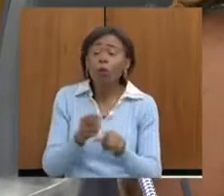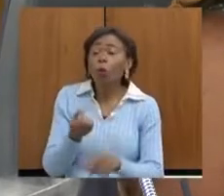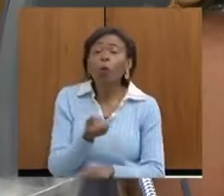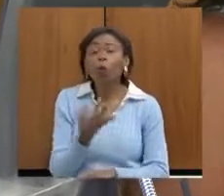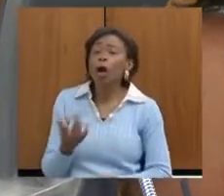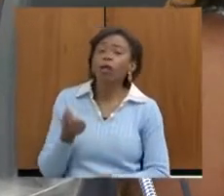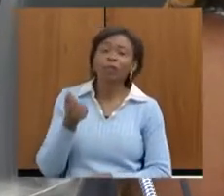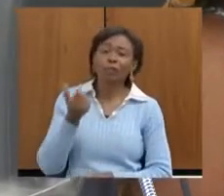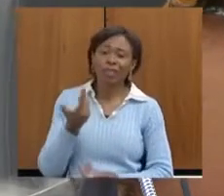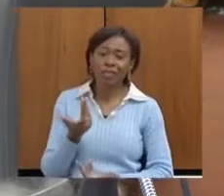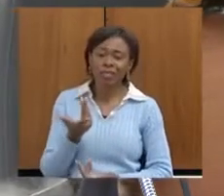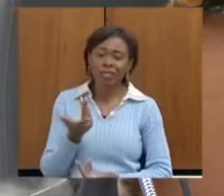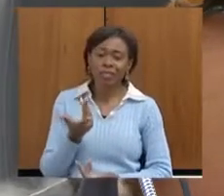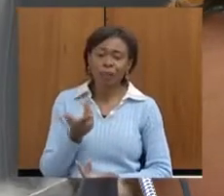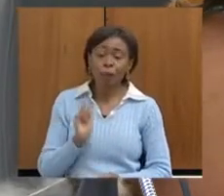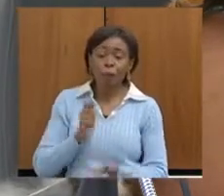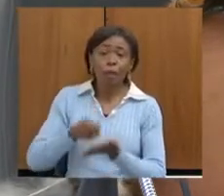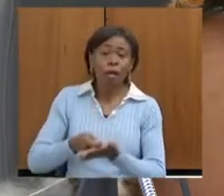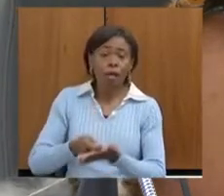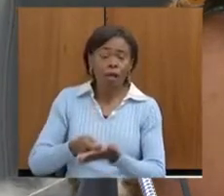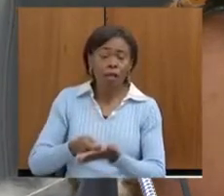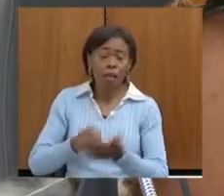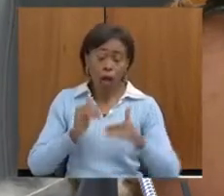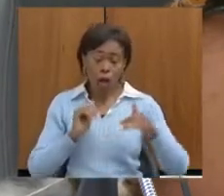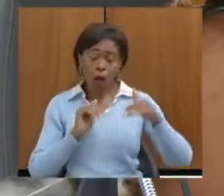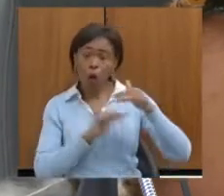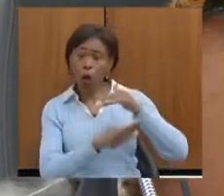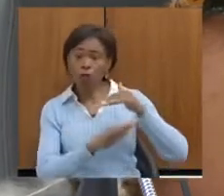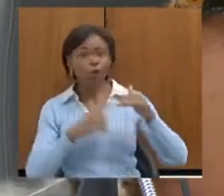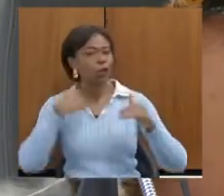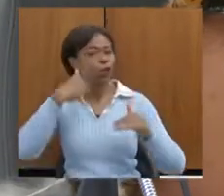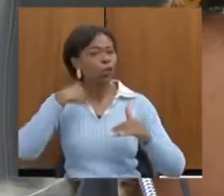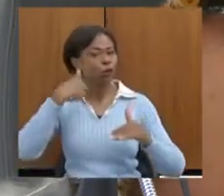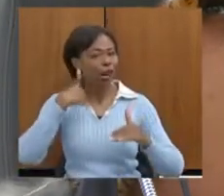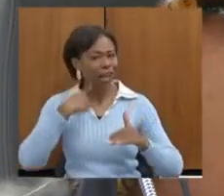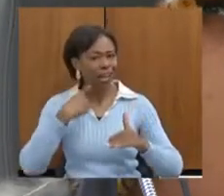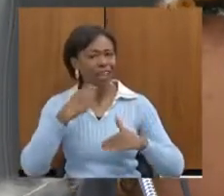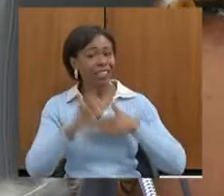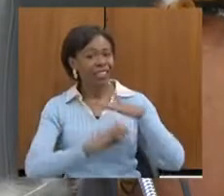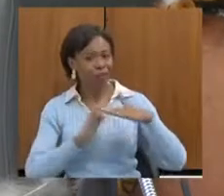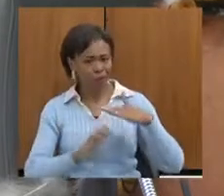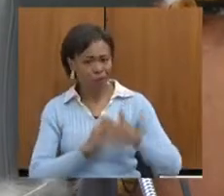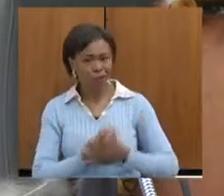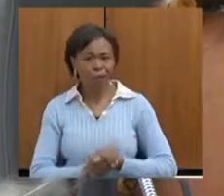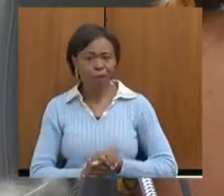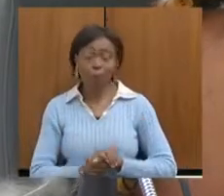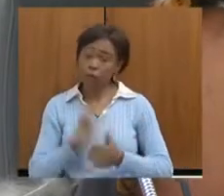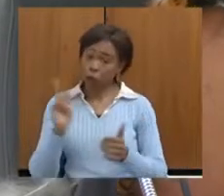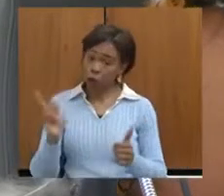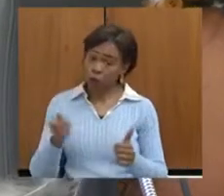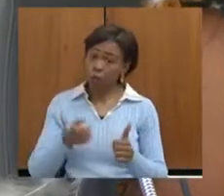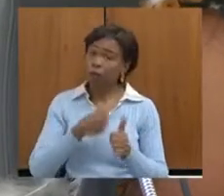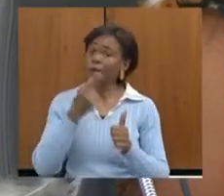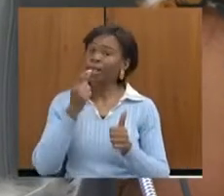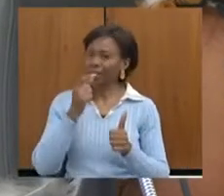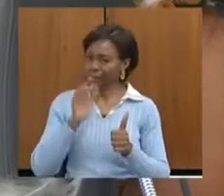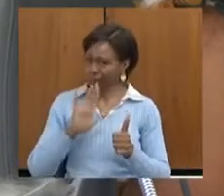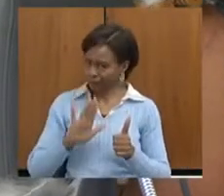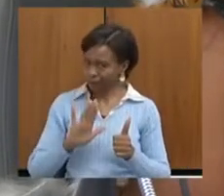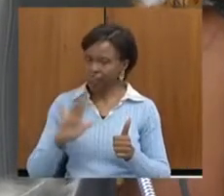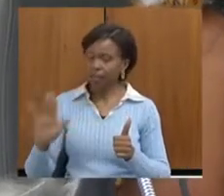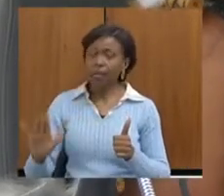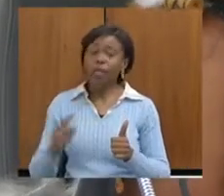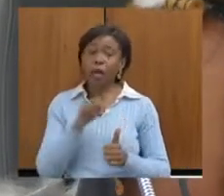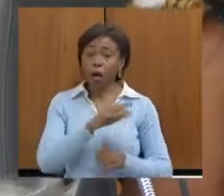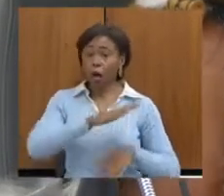caindo na conta do atingido e caindo na conta do advogado até o primeira a primeira repercussão